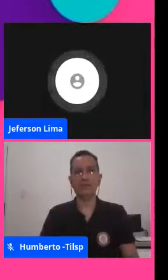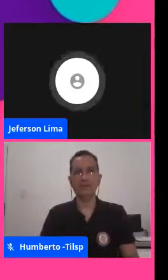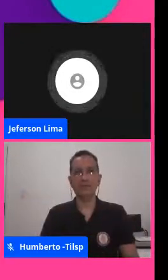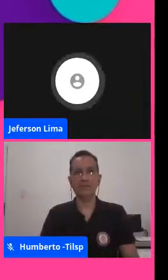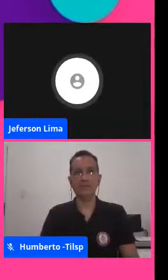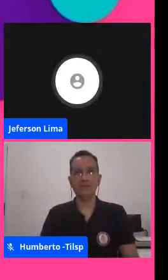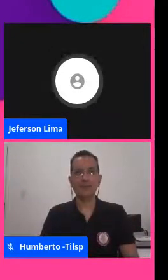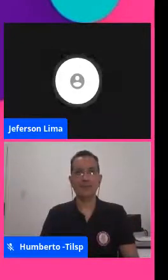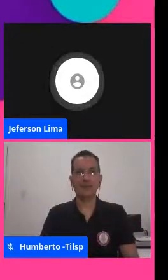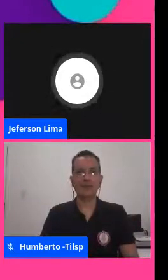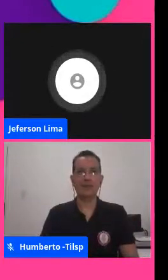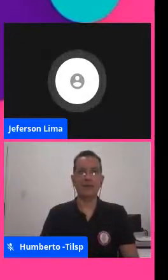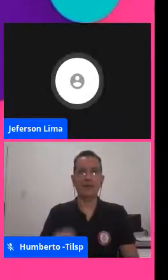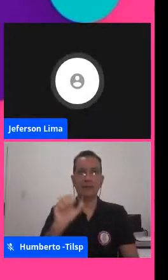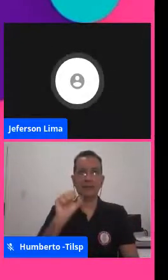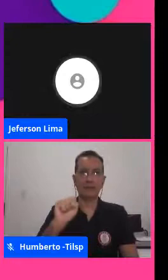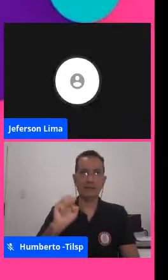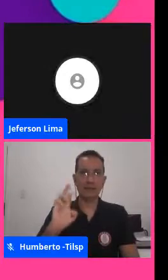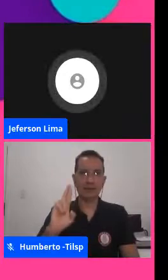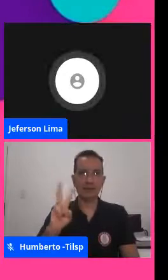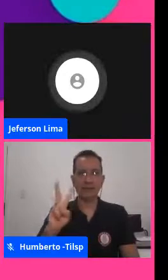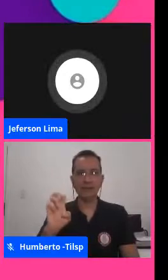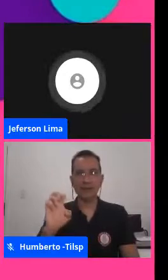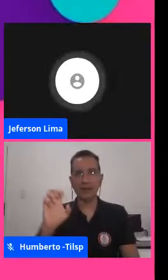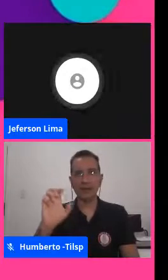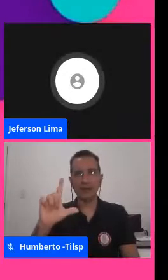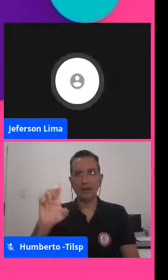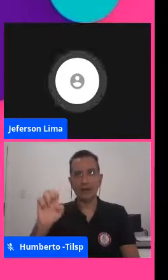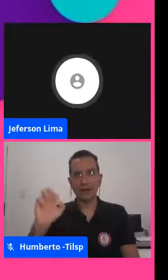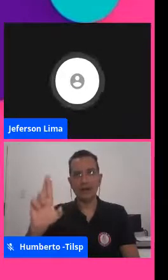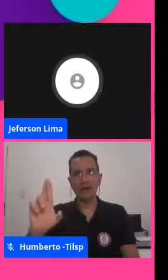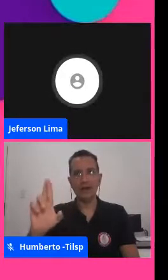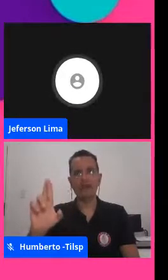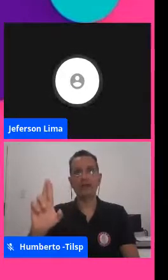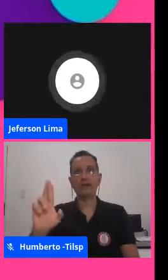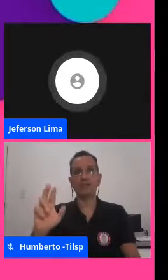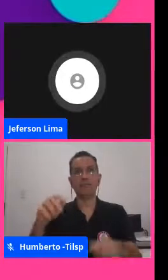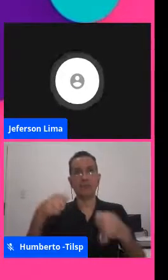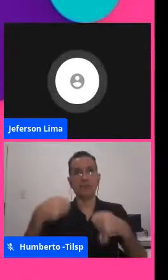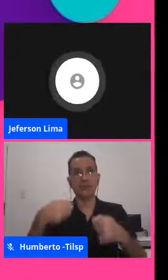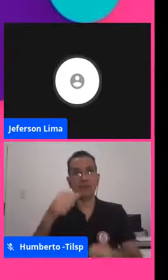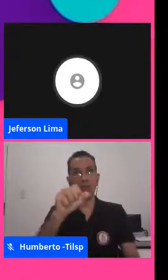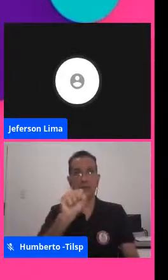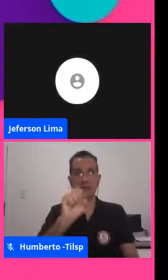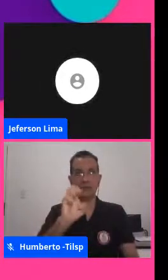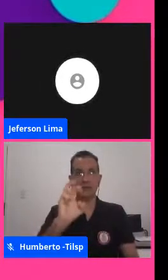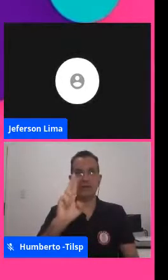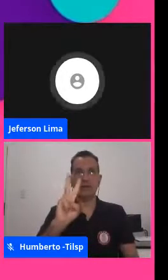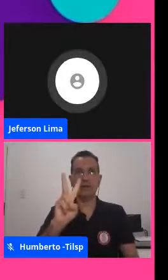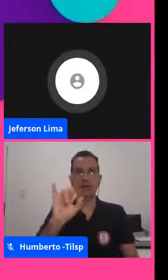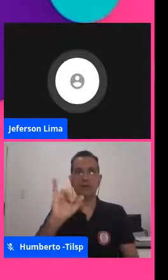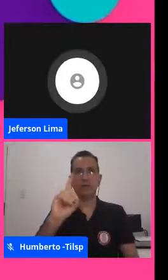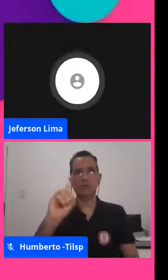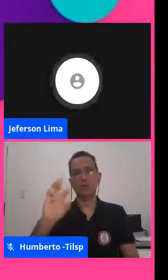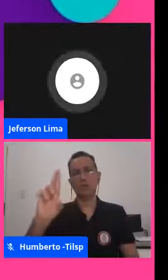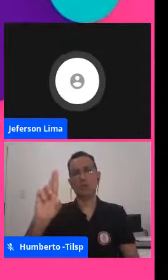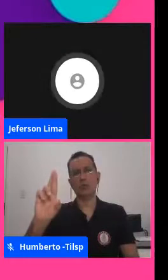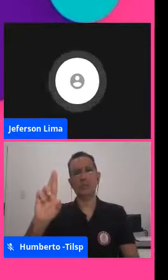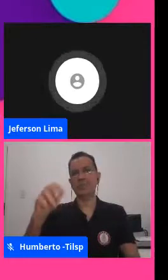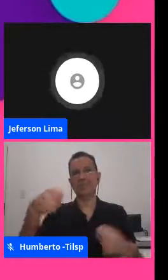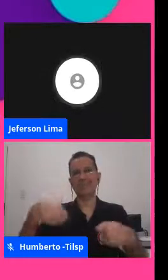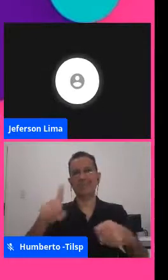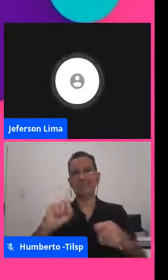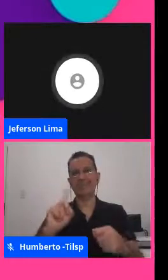Ser serverless, né? Não ter servidor, né? Serverless não necessariamente significa que você não vai ter uma plataforma por